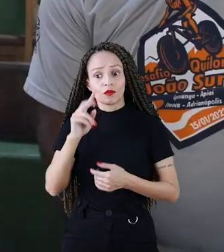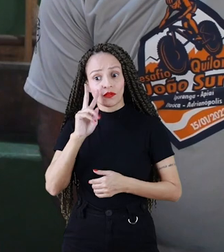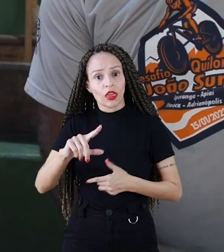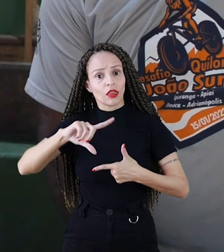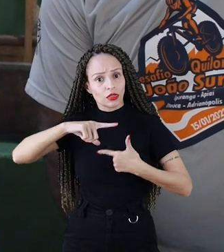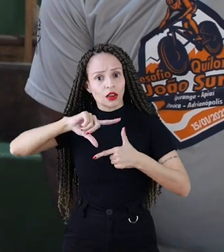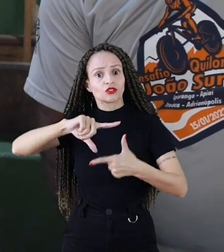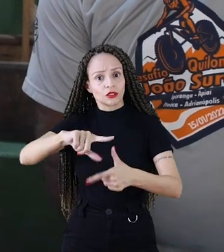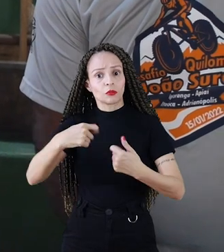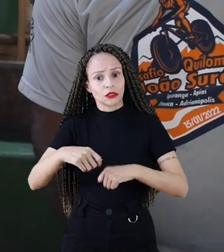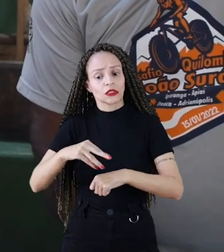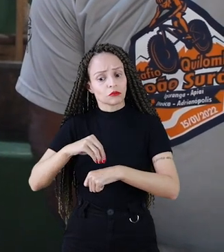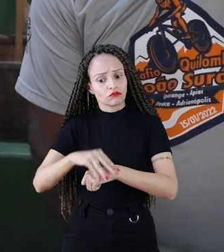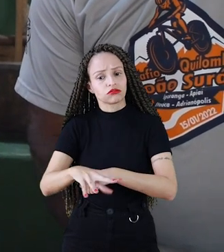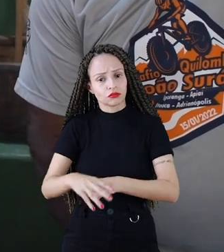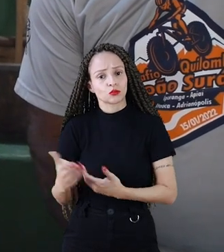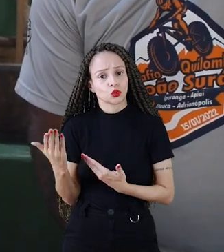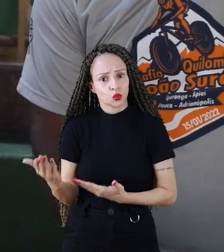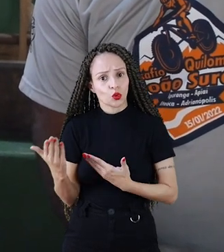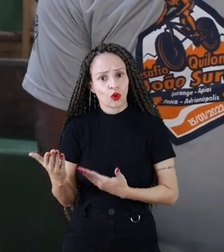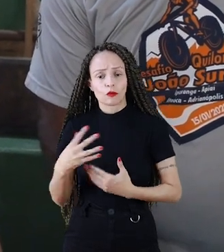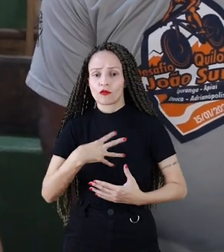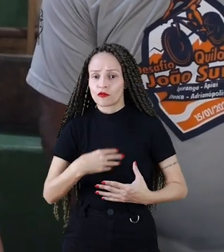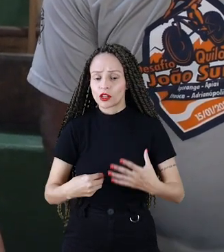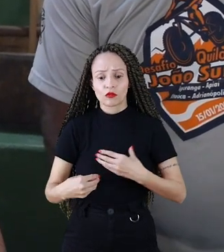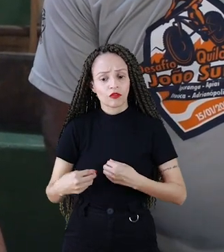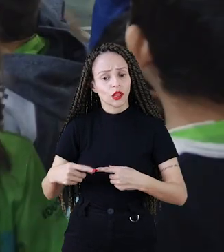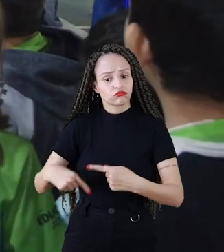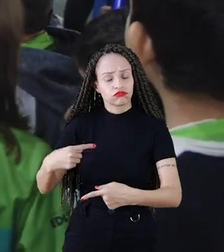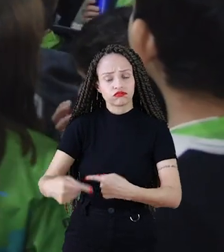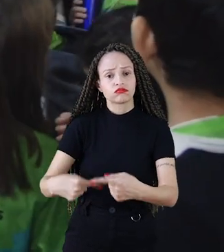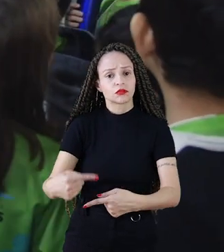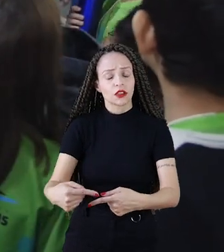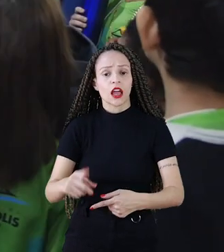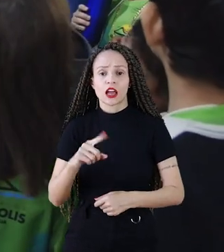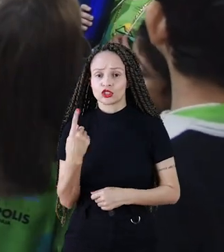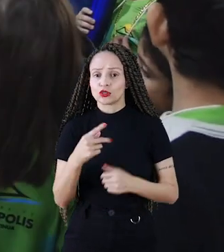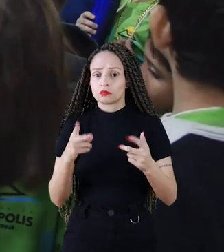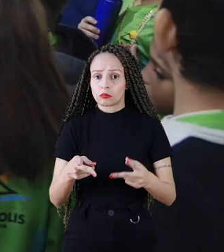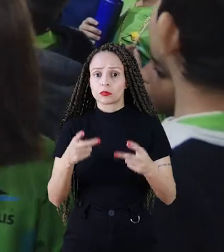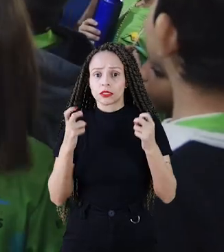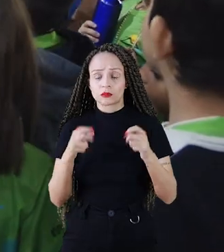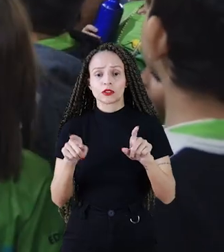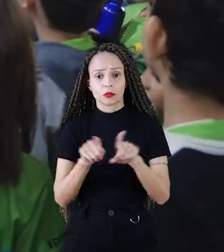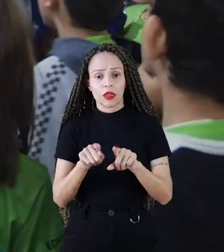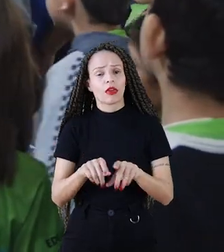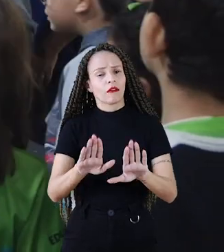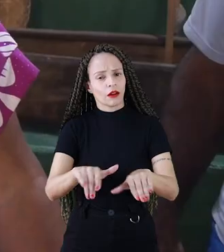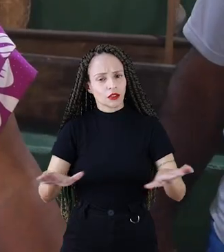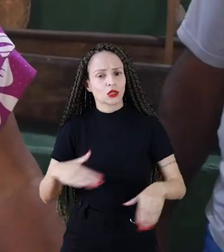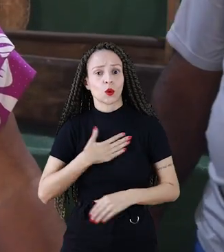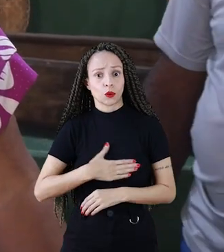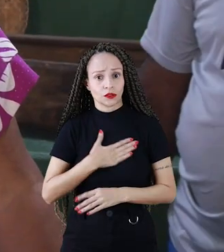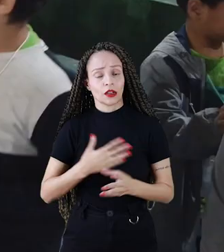com essa tradição antiga e a gente tem que tá passando pros mais novos né os filhos para maisas pessoas né e a gente percebeu que também as